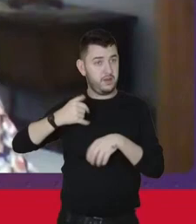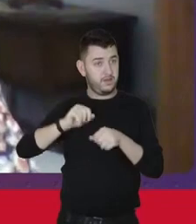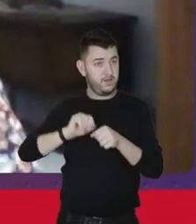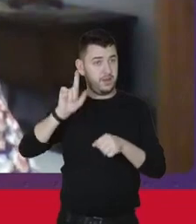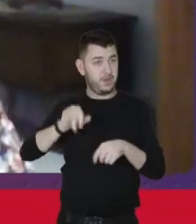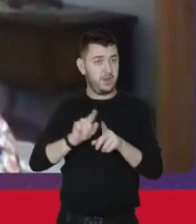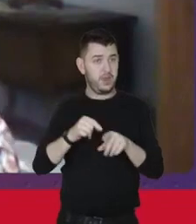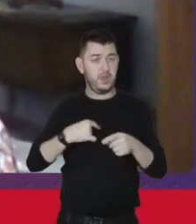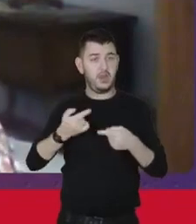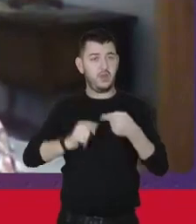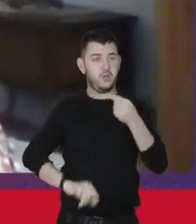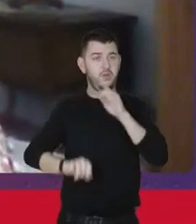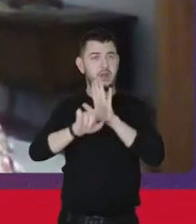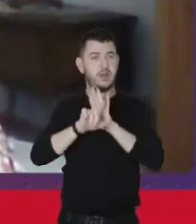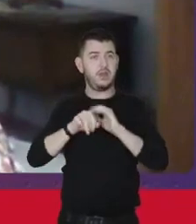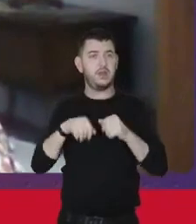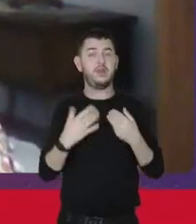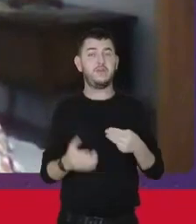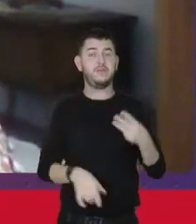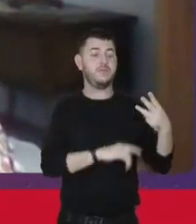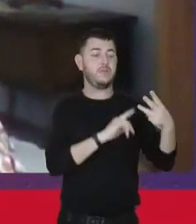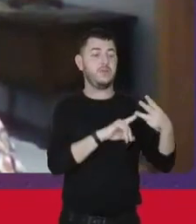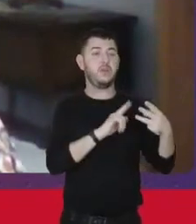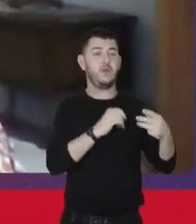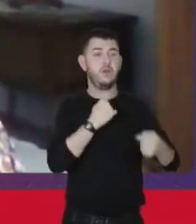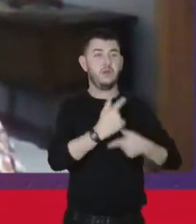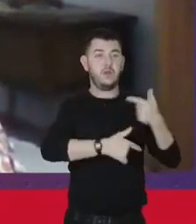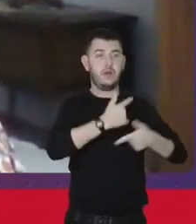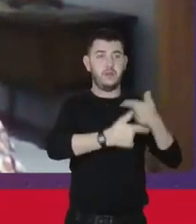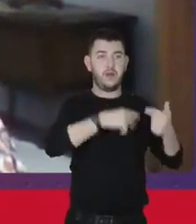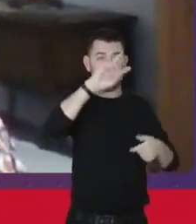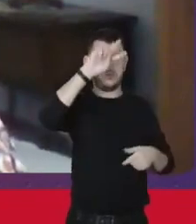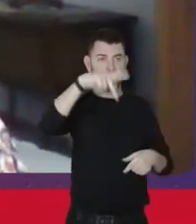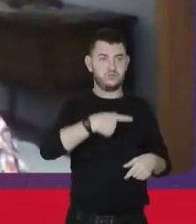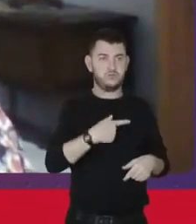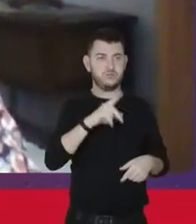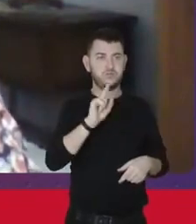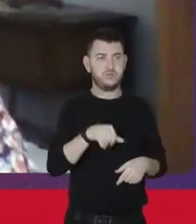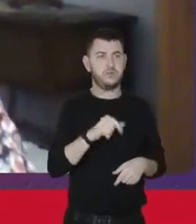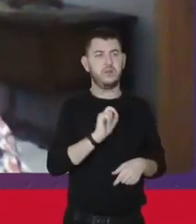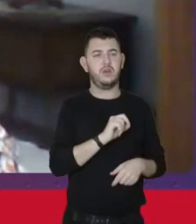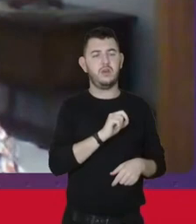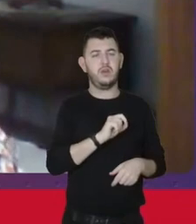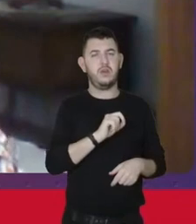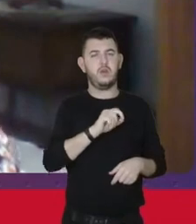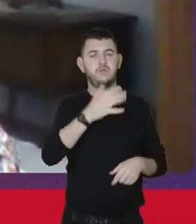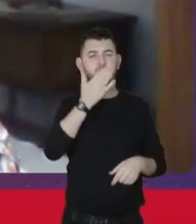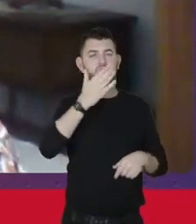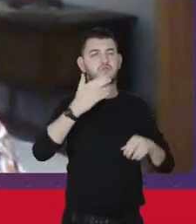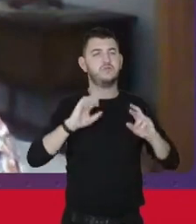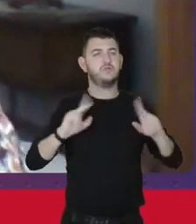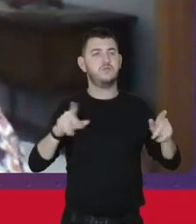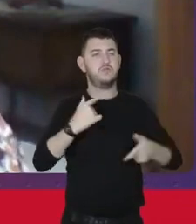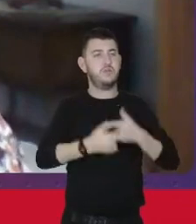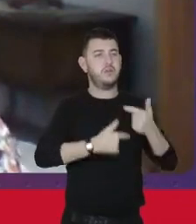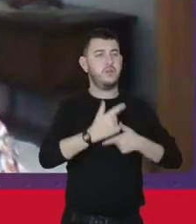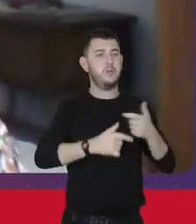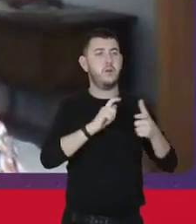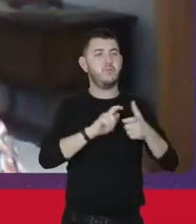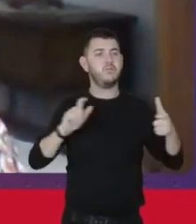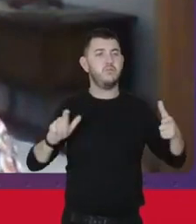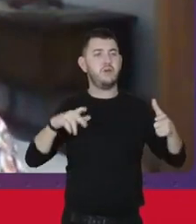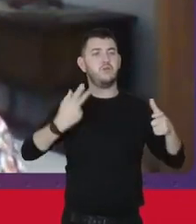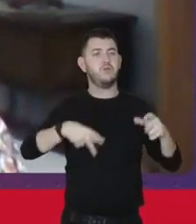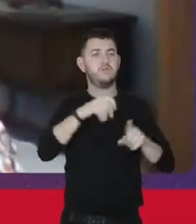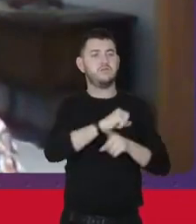ilegalidade. O trabalho por conta própria, que é uma das modalidades que mais cresceu, que está presente desde a formação